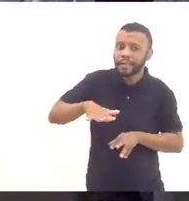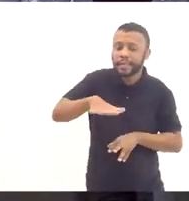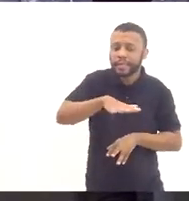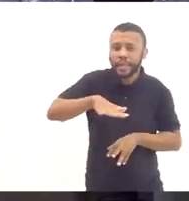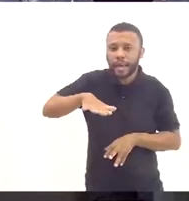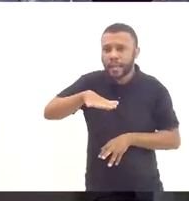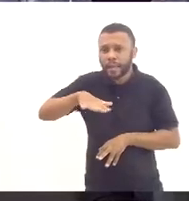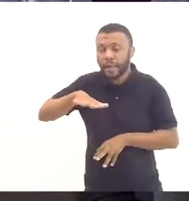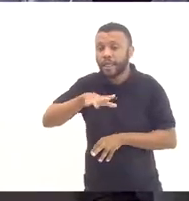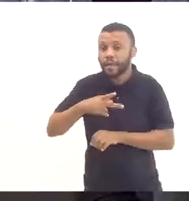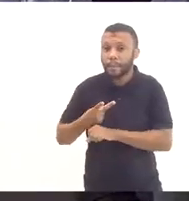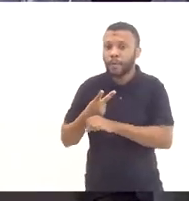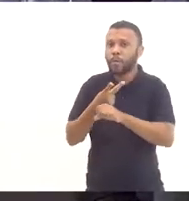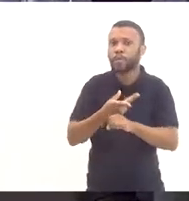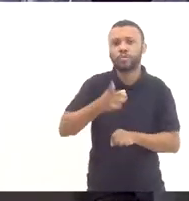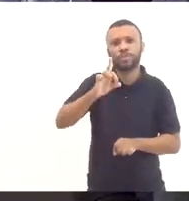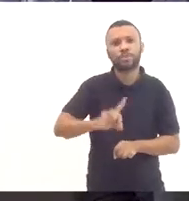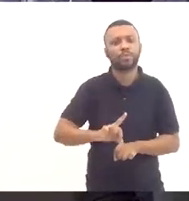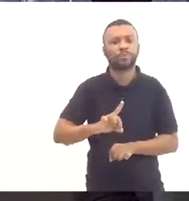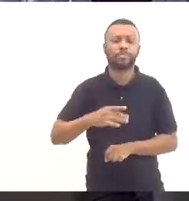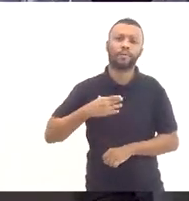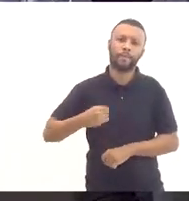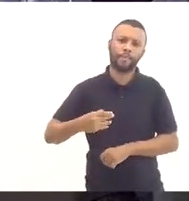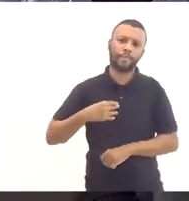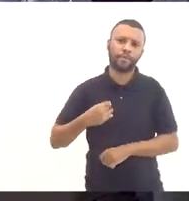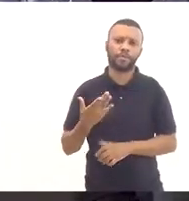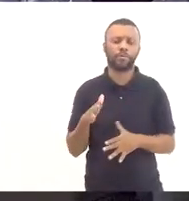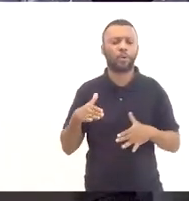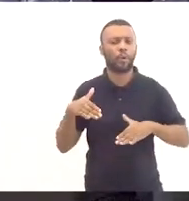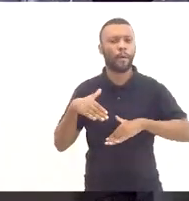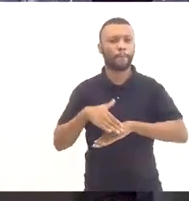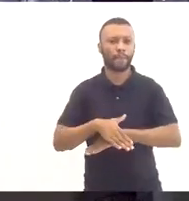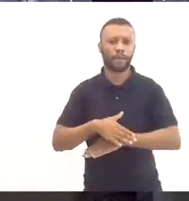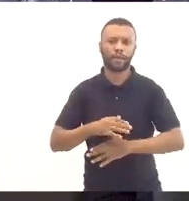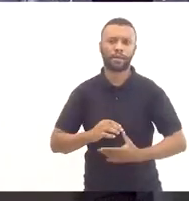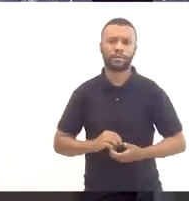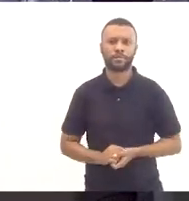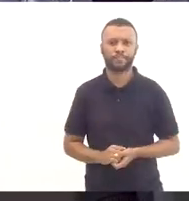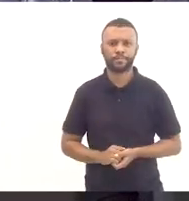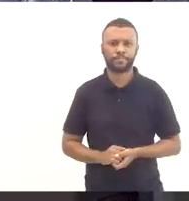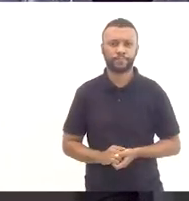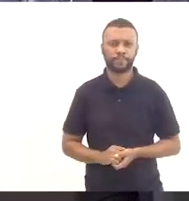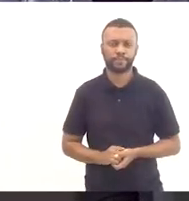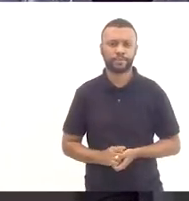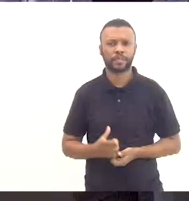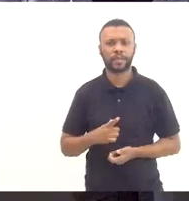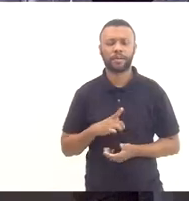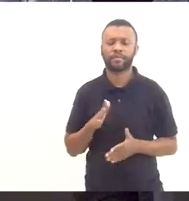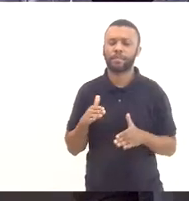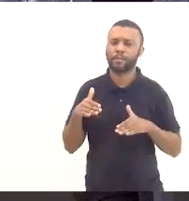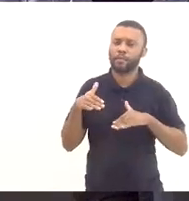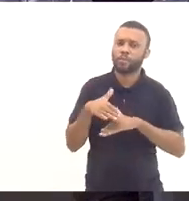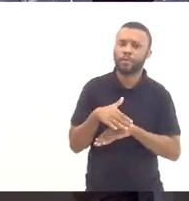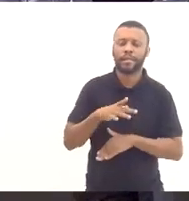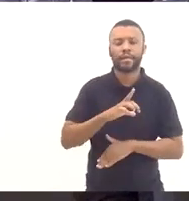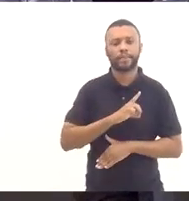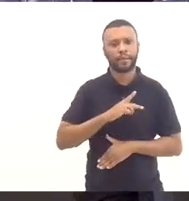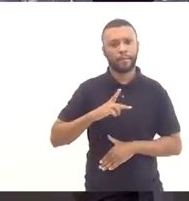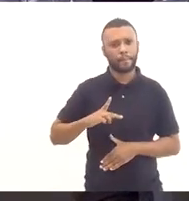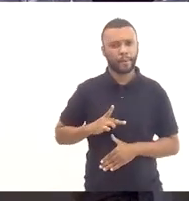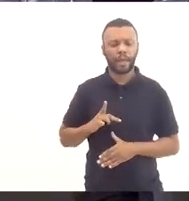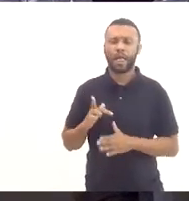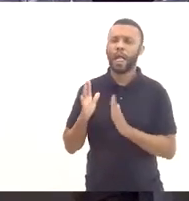que eu procuro o direito do meu filho eu sou humilhada eu tenho que ficar me humilhando na Defensoria